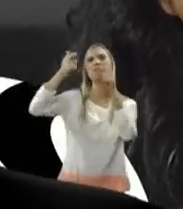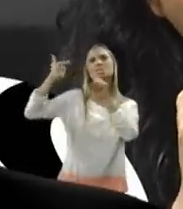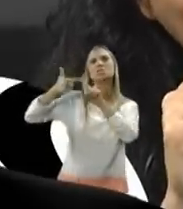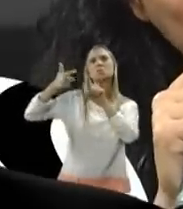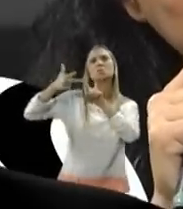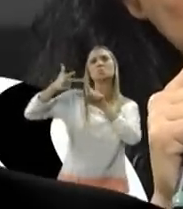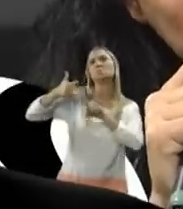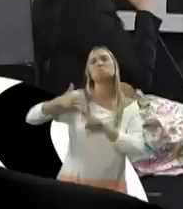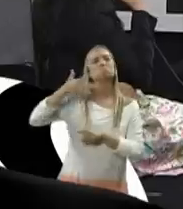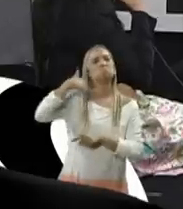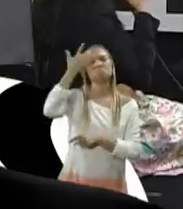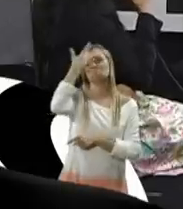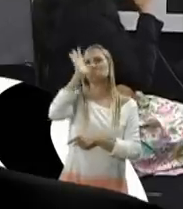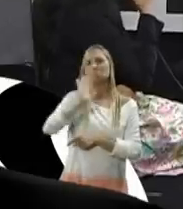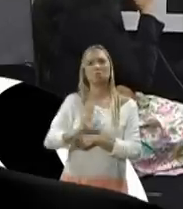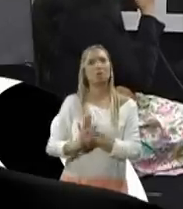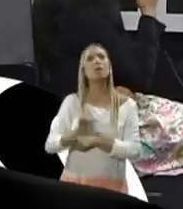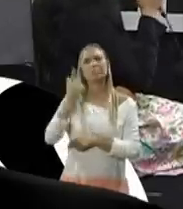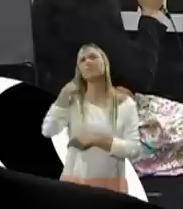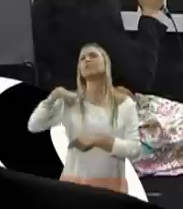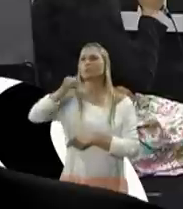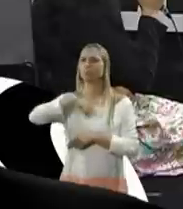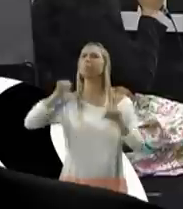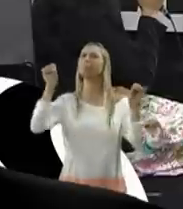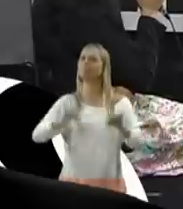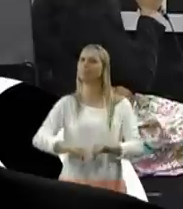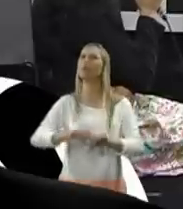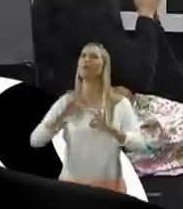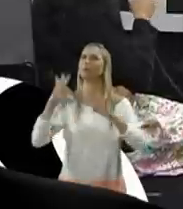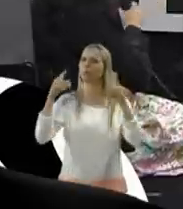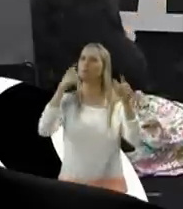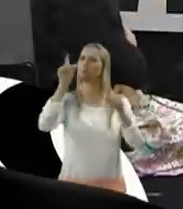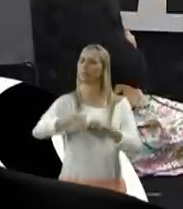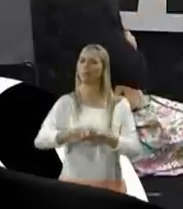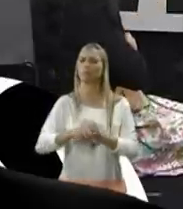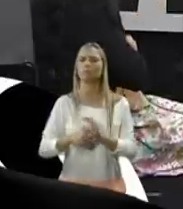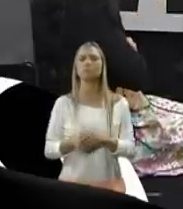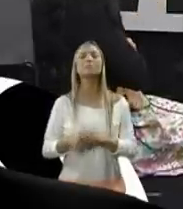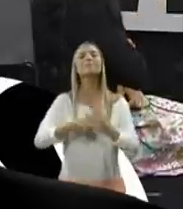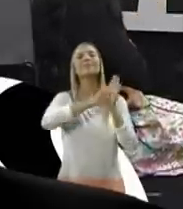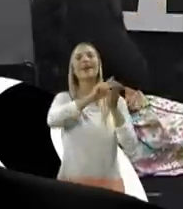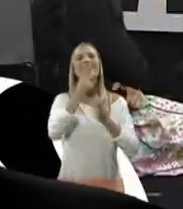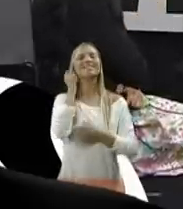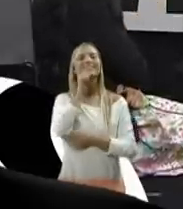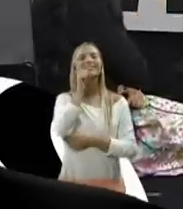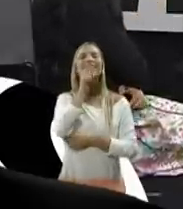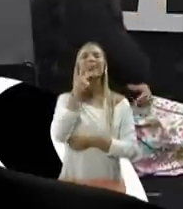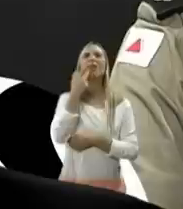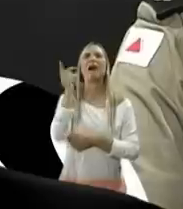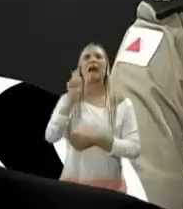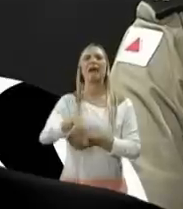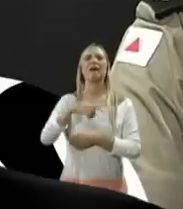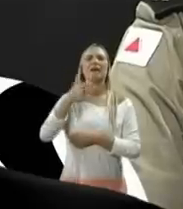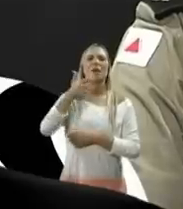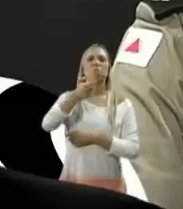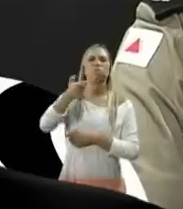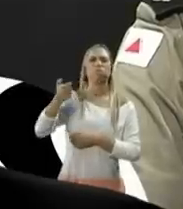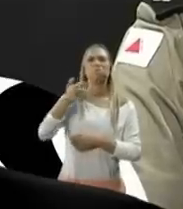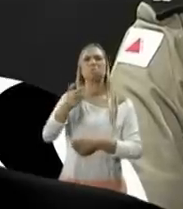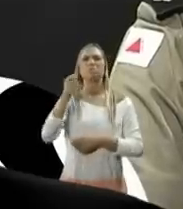são condenáveis. E nesse caso, a Célia comentou a questão dos homicídios, parece